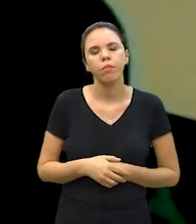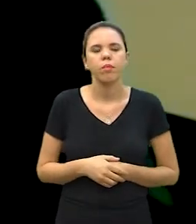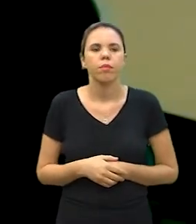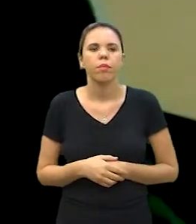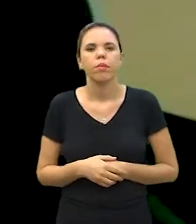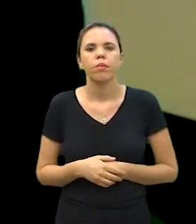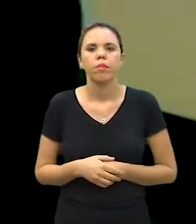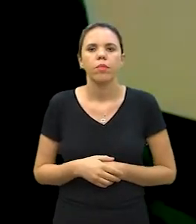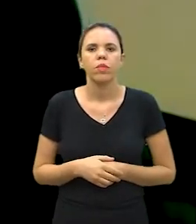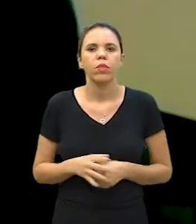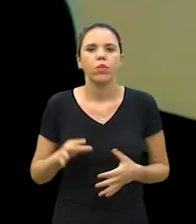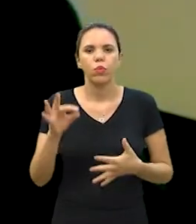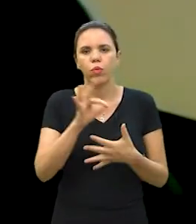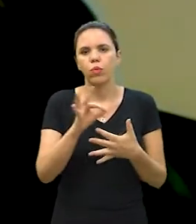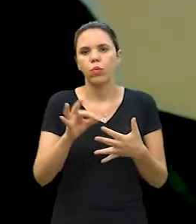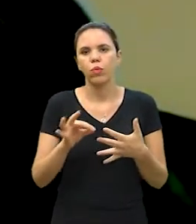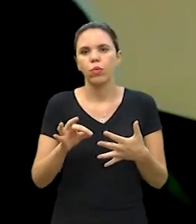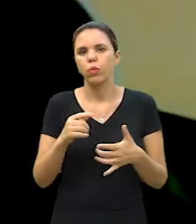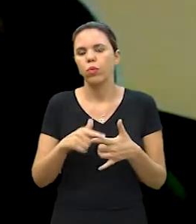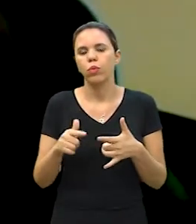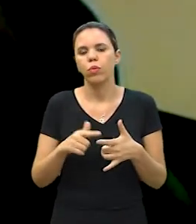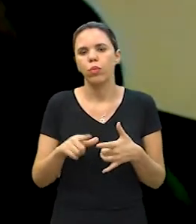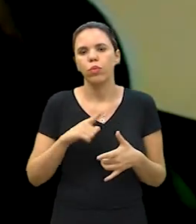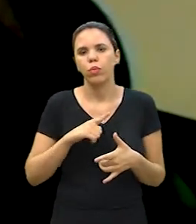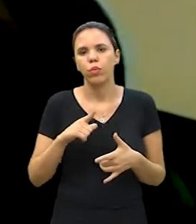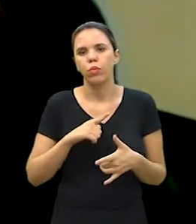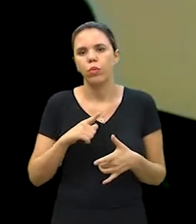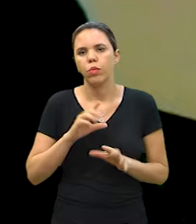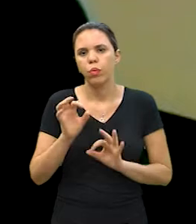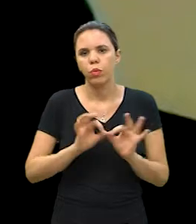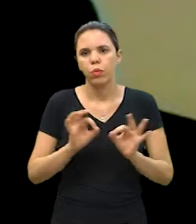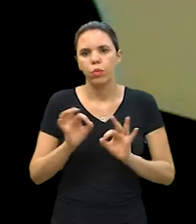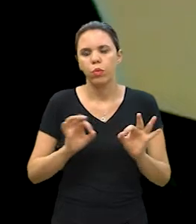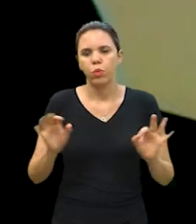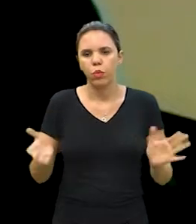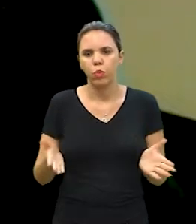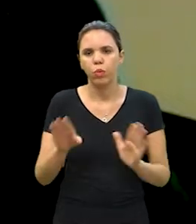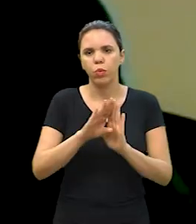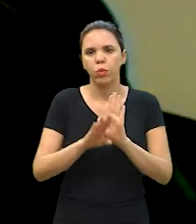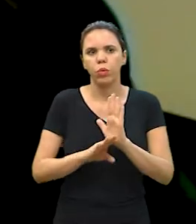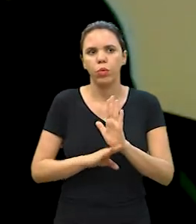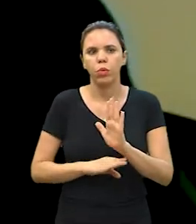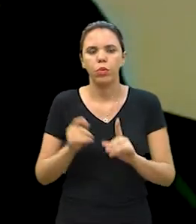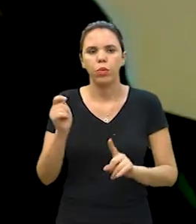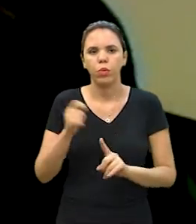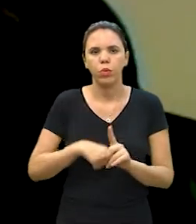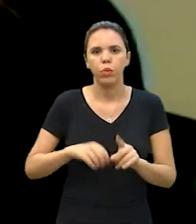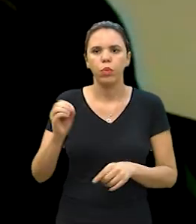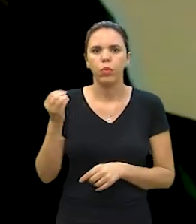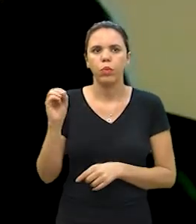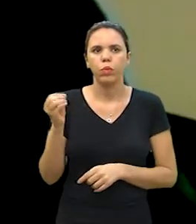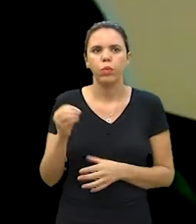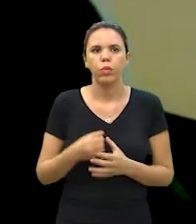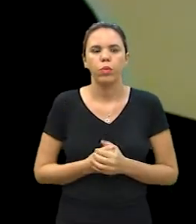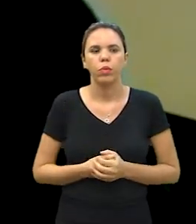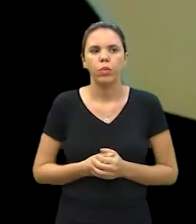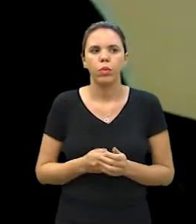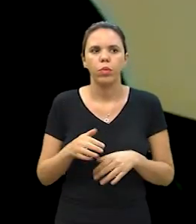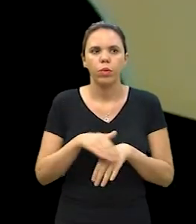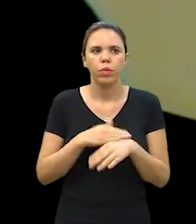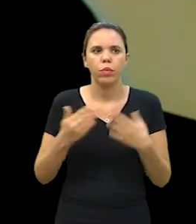né? Então, esse conjunto de questões, nós estamos organizando uma grande programação no mês de outubro,